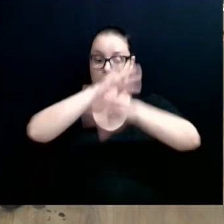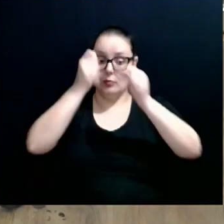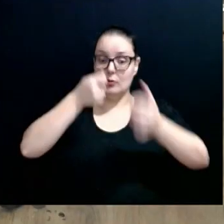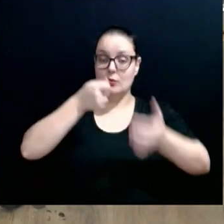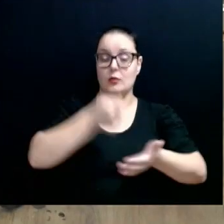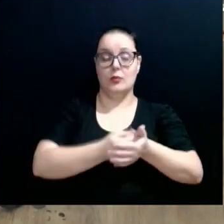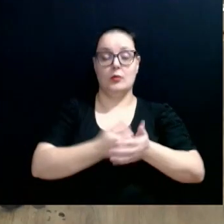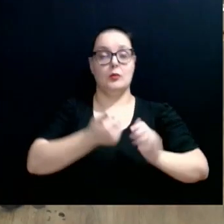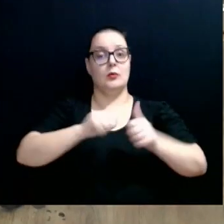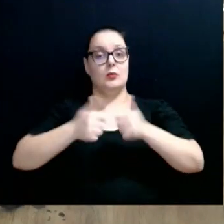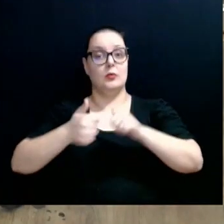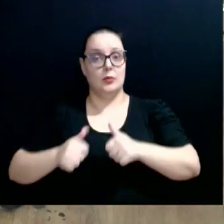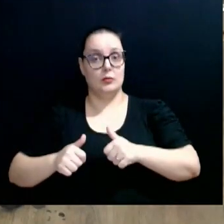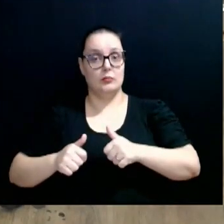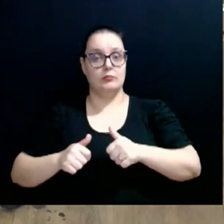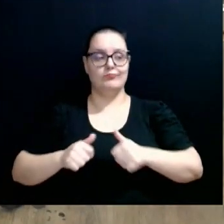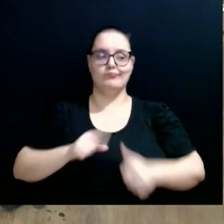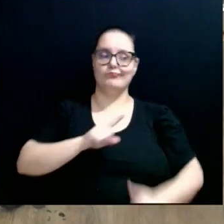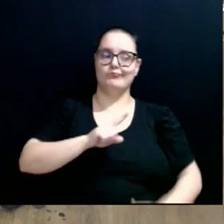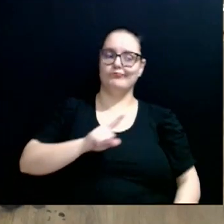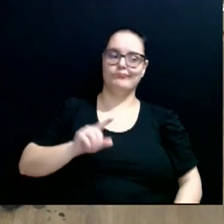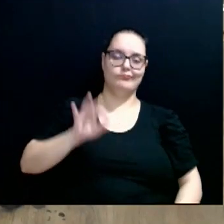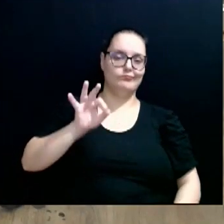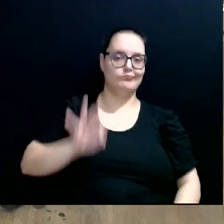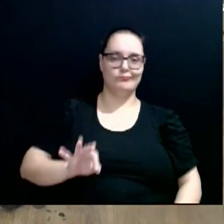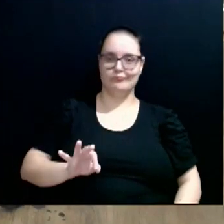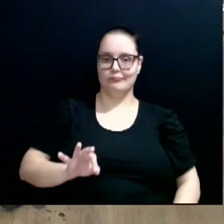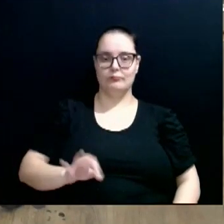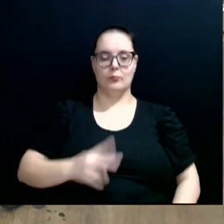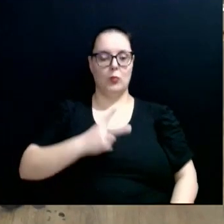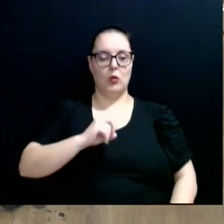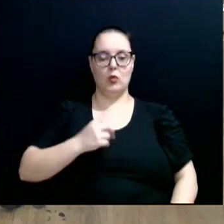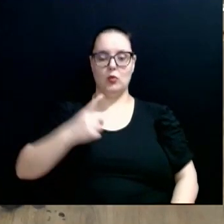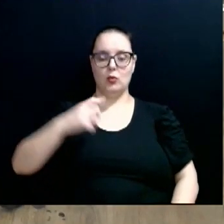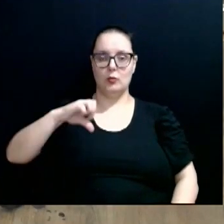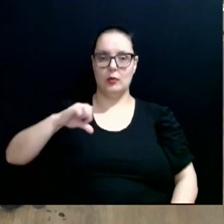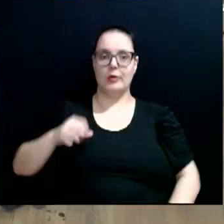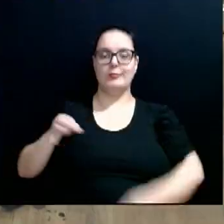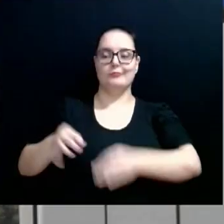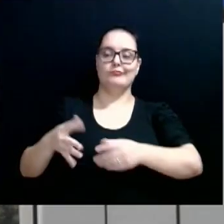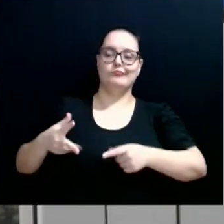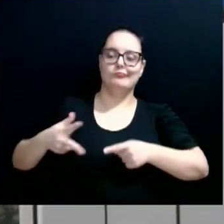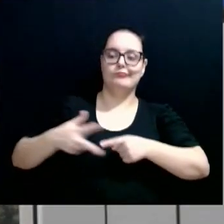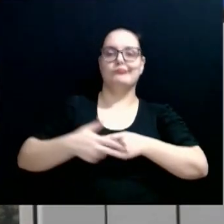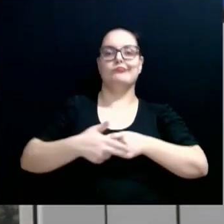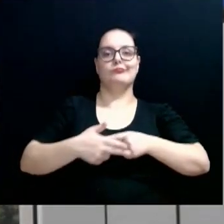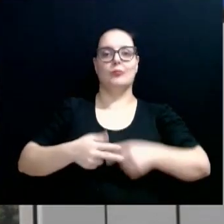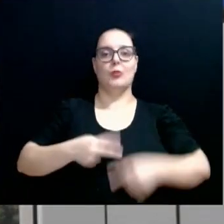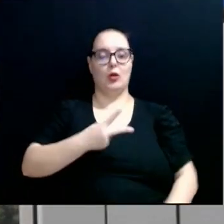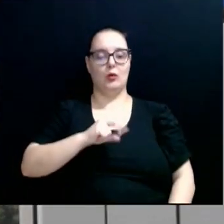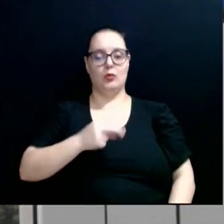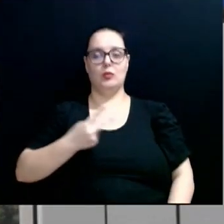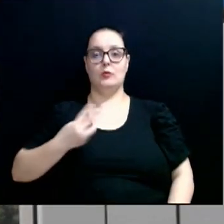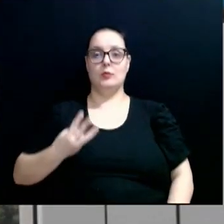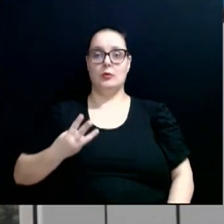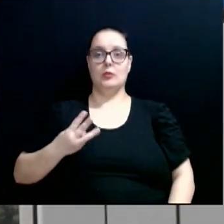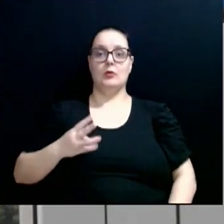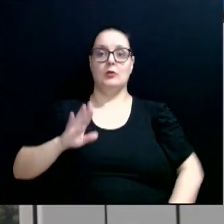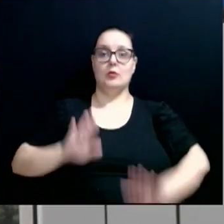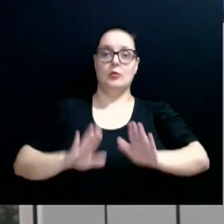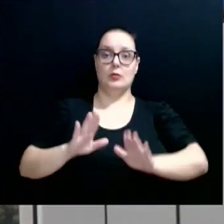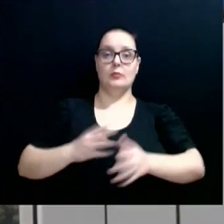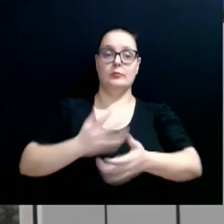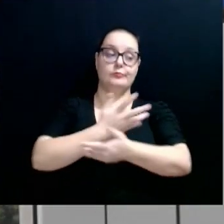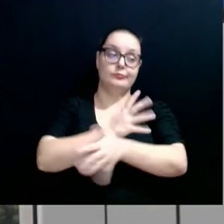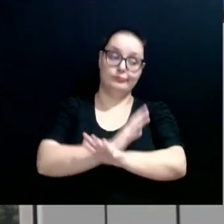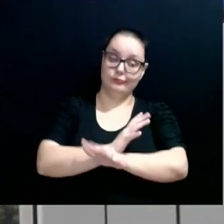a concorrência, em 2019 a Justiça barrou, em 2023 a licitação foi declarada deserta porque nenhuma